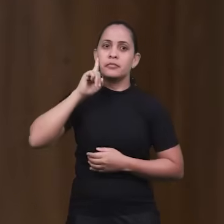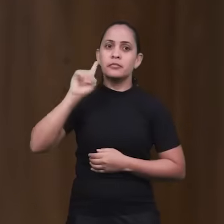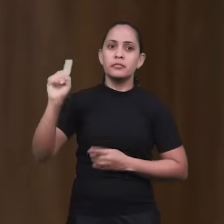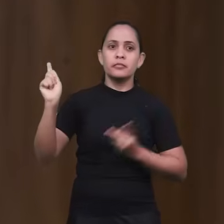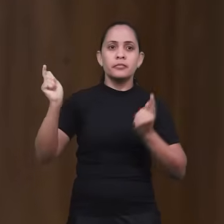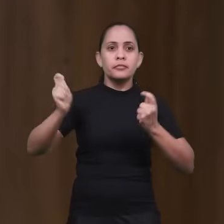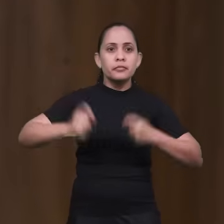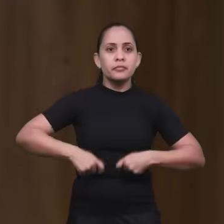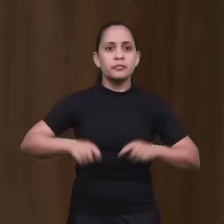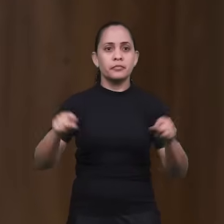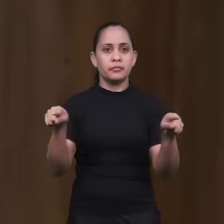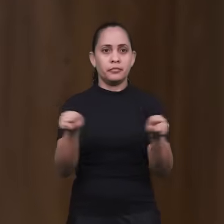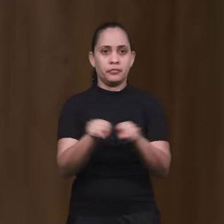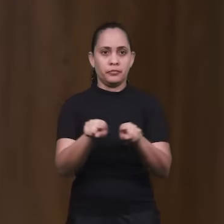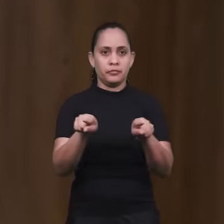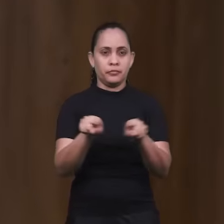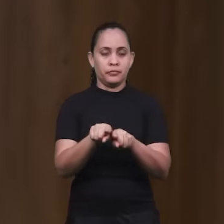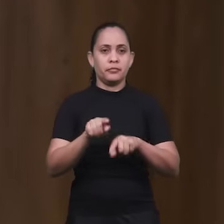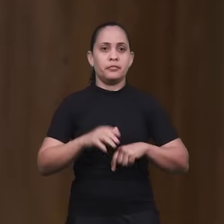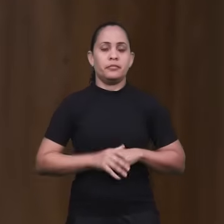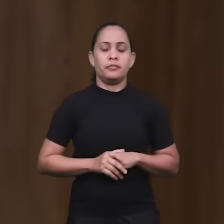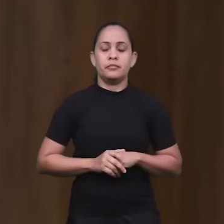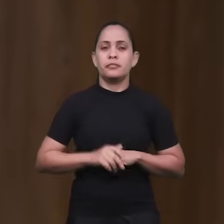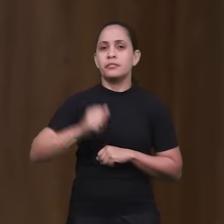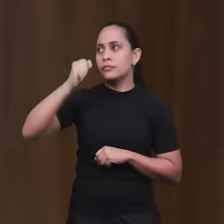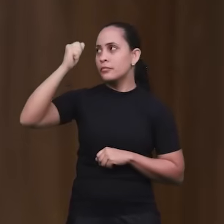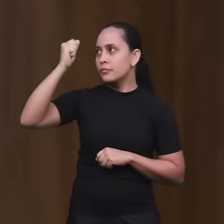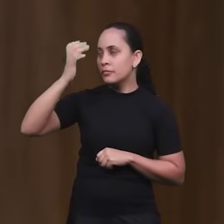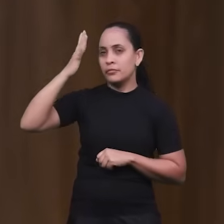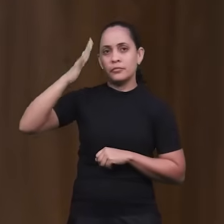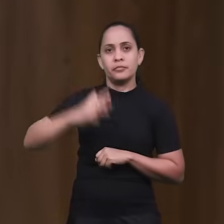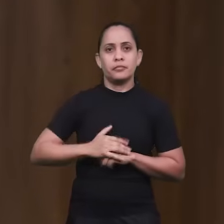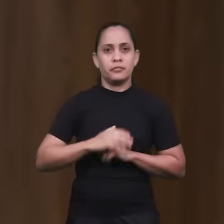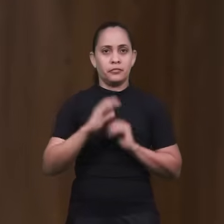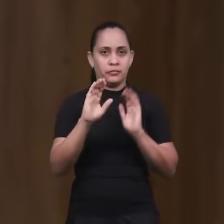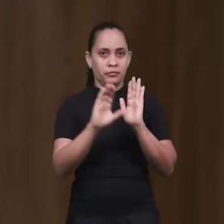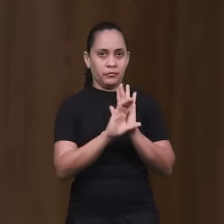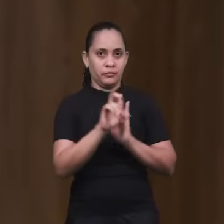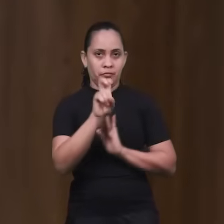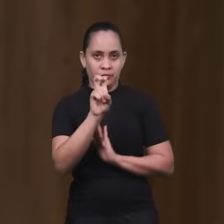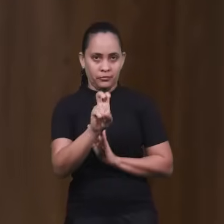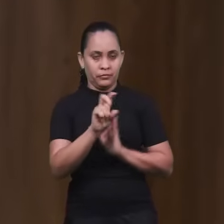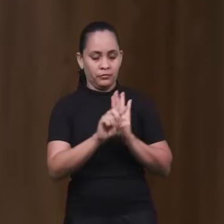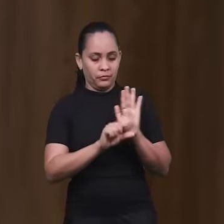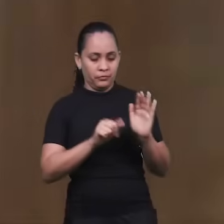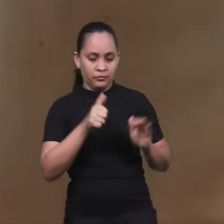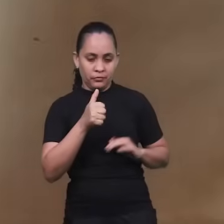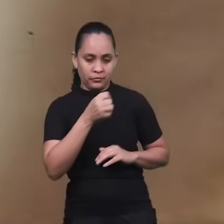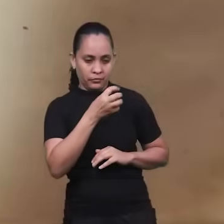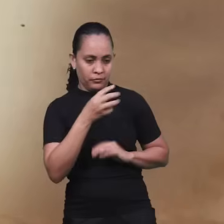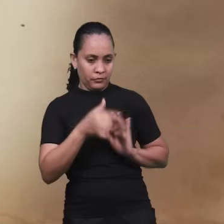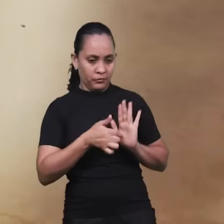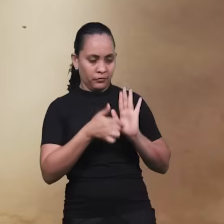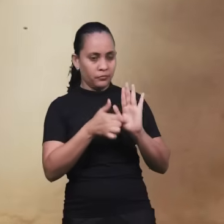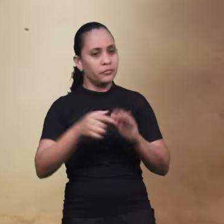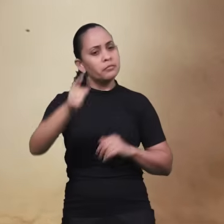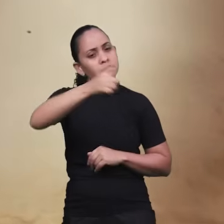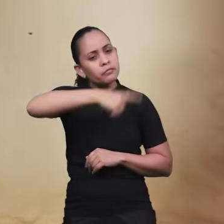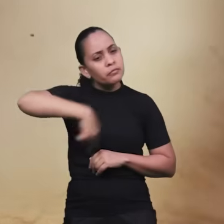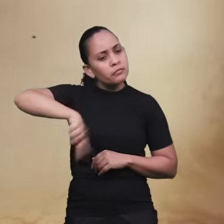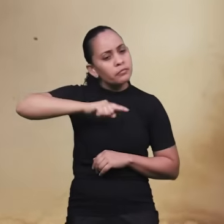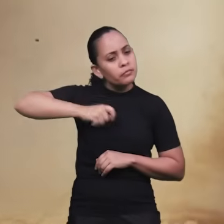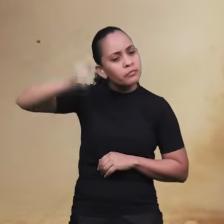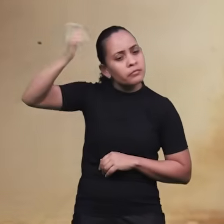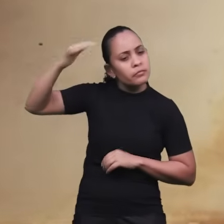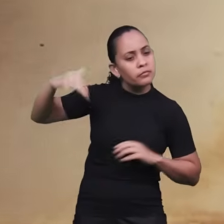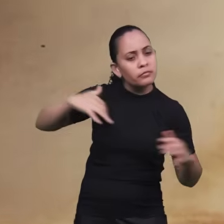podem ser a luz do mundo, Capítulo 5 de Mateus, verso 13. Vós sois a